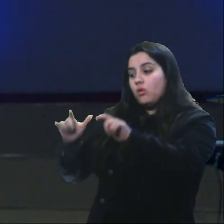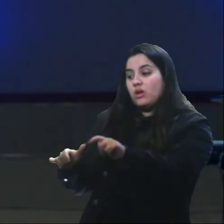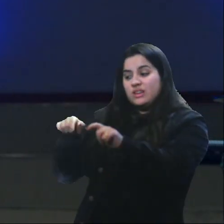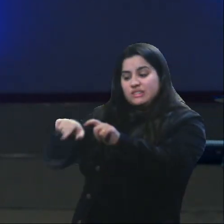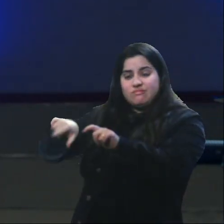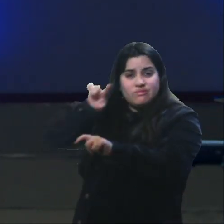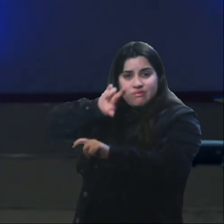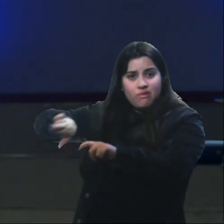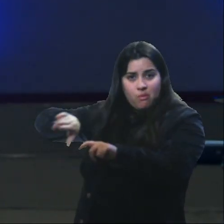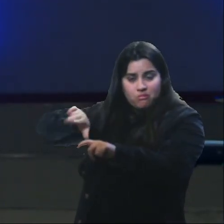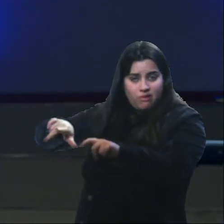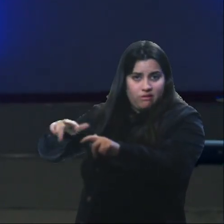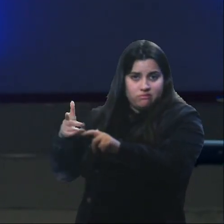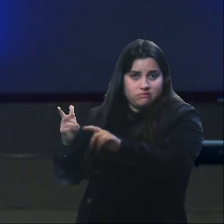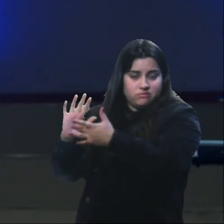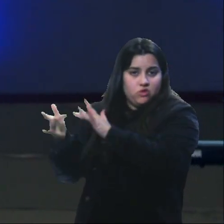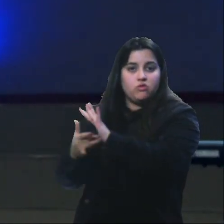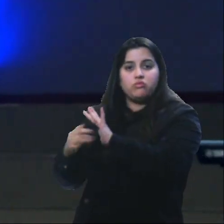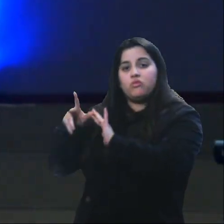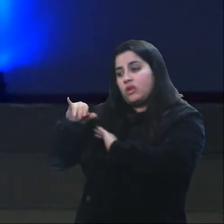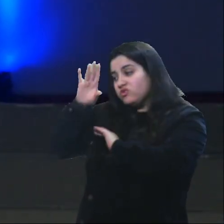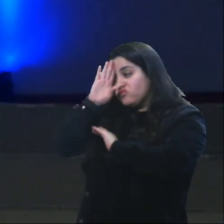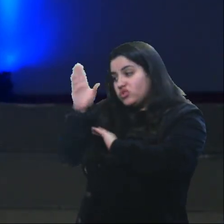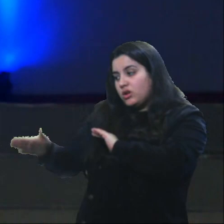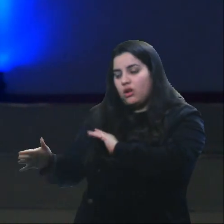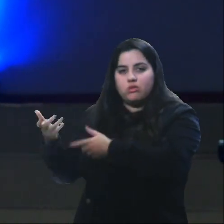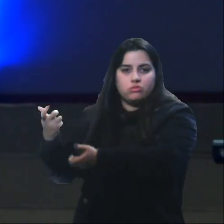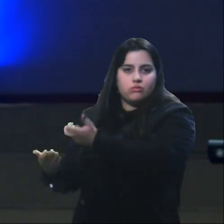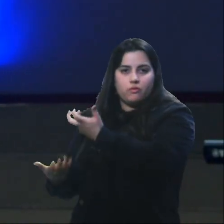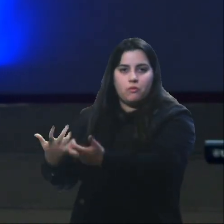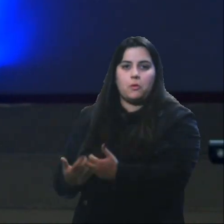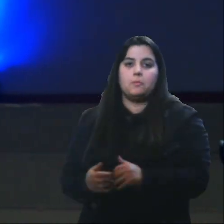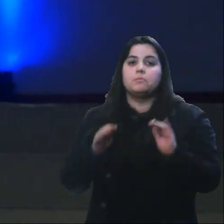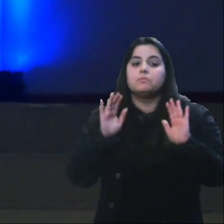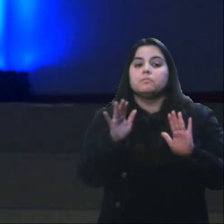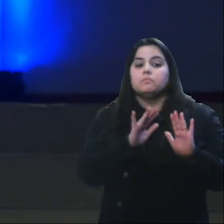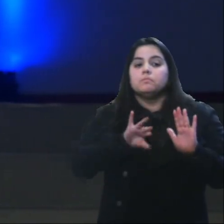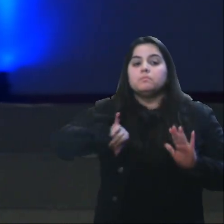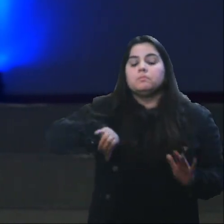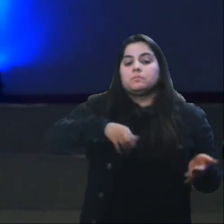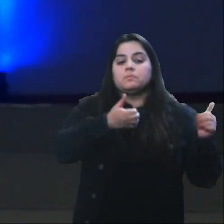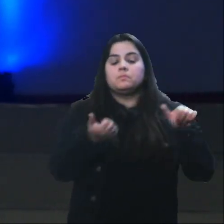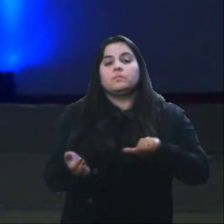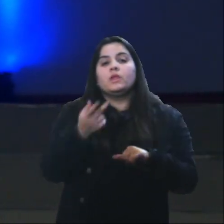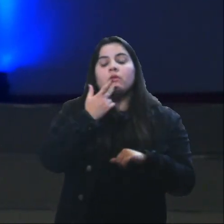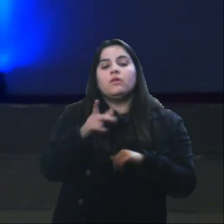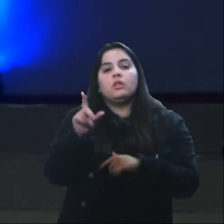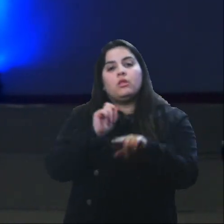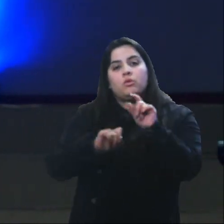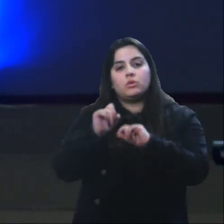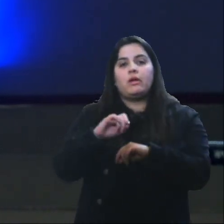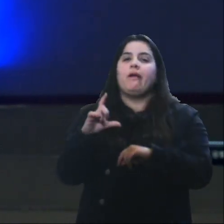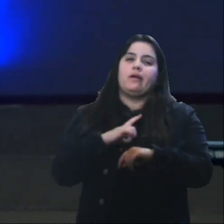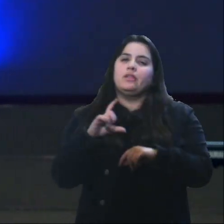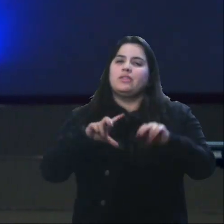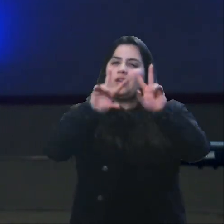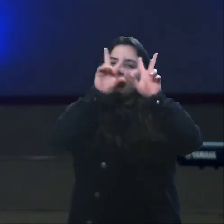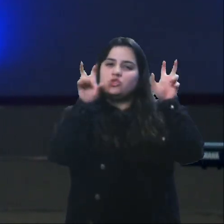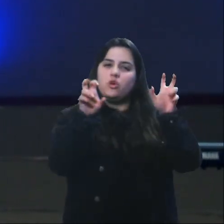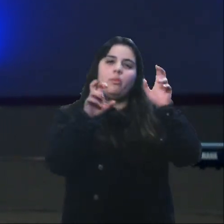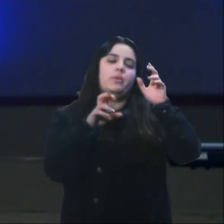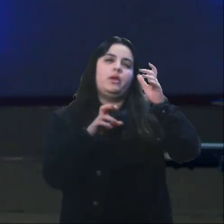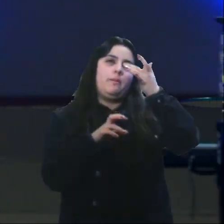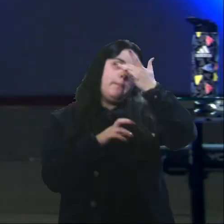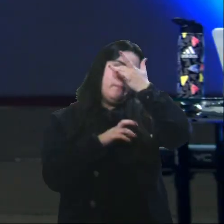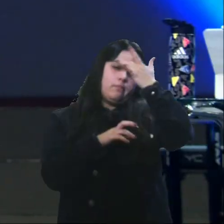frutos, e as pessoas colhem esses frutos e aproveitam, são árvores úteis, e as que são